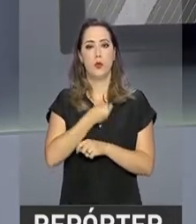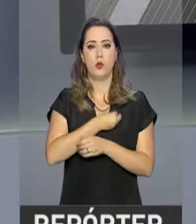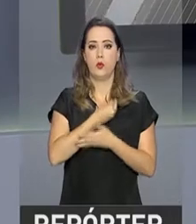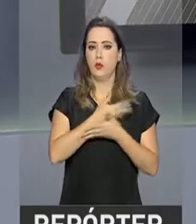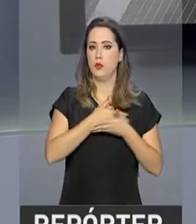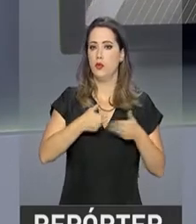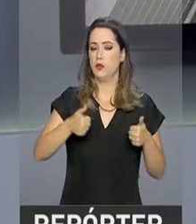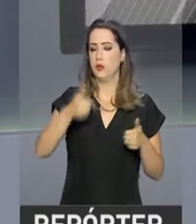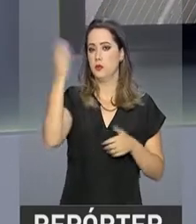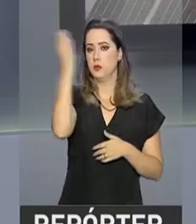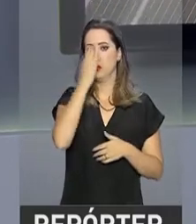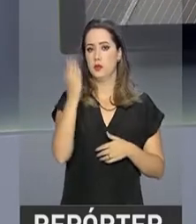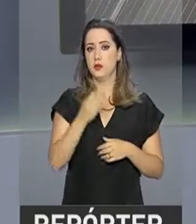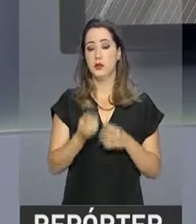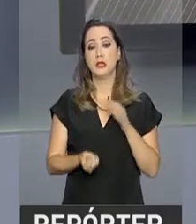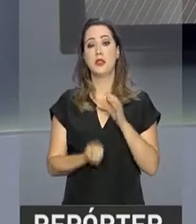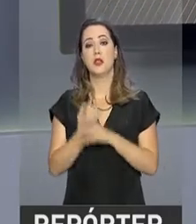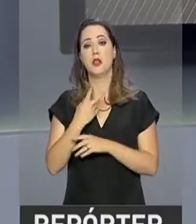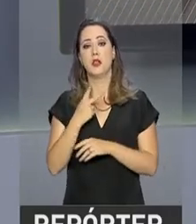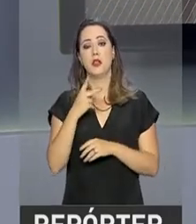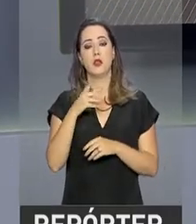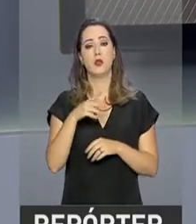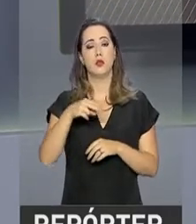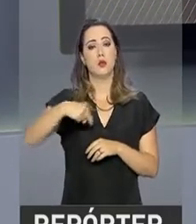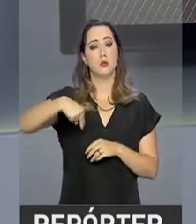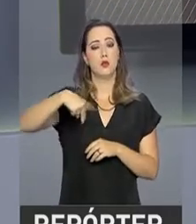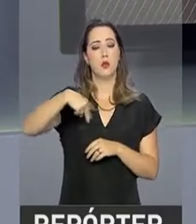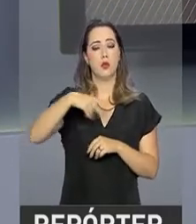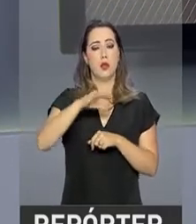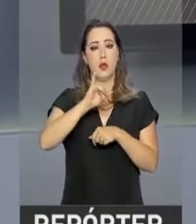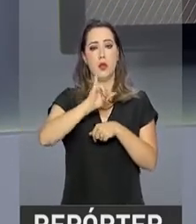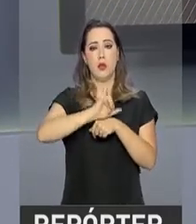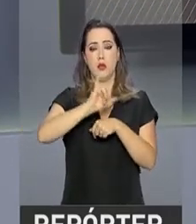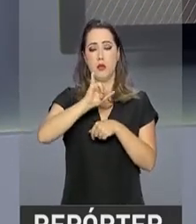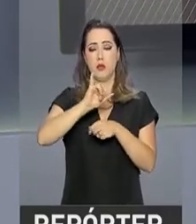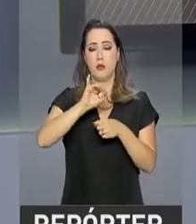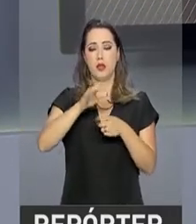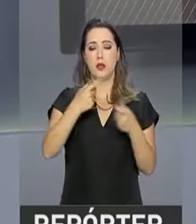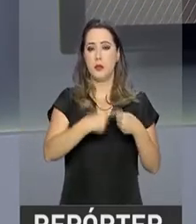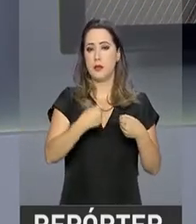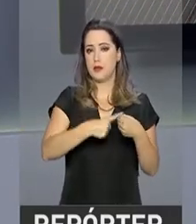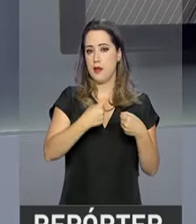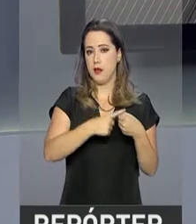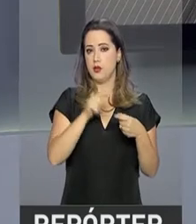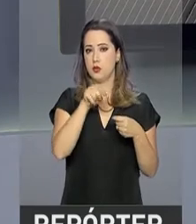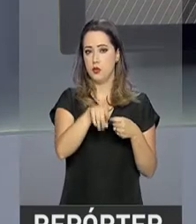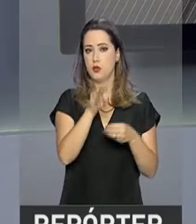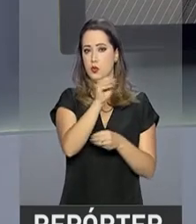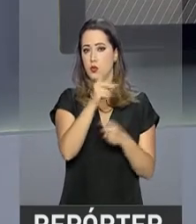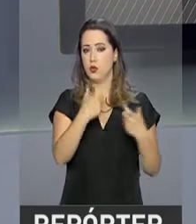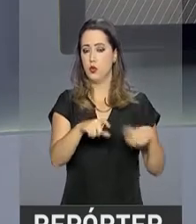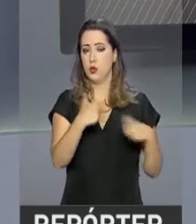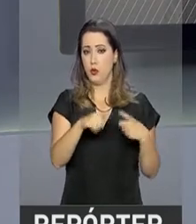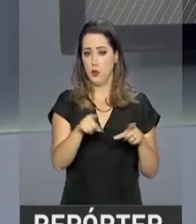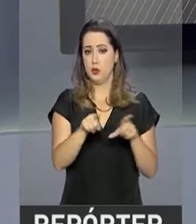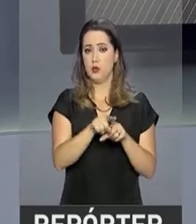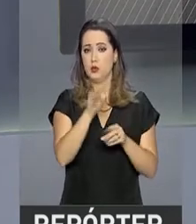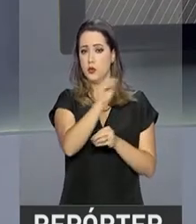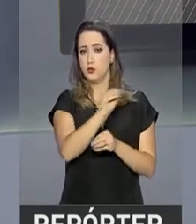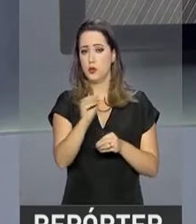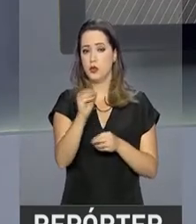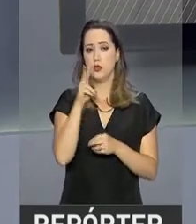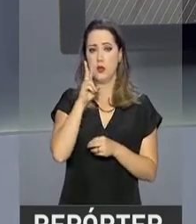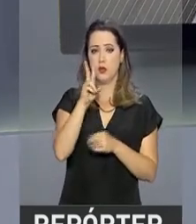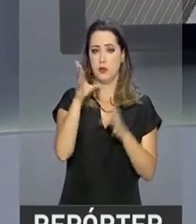criado em pacaraíma no nordeste do estado um posto de atendimento a repórter da tv nbr márcia fernandes está lá